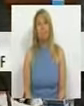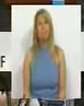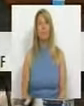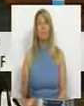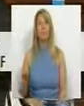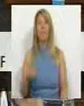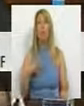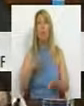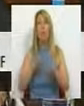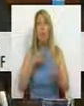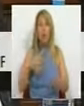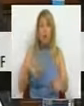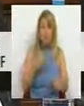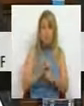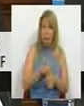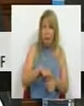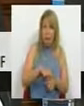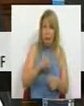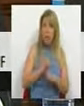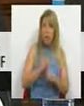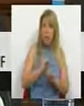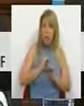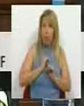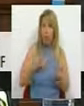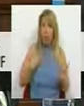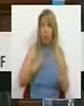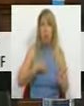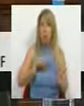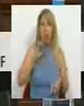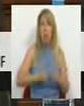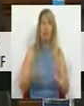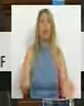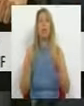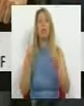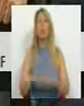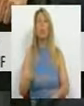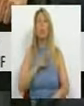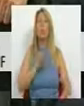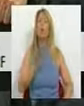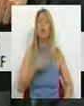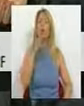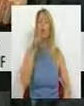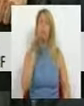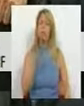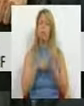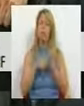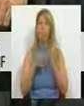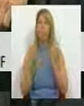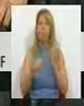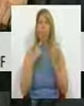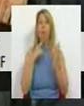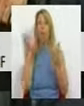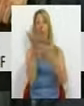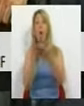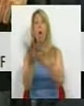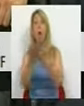não. Tendo em conta o âmbito do trabalho, não houve essa necessidade. Doutor, menciona aqui que houve operações aprovadas com